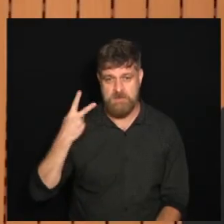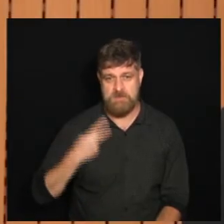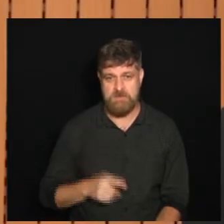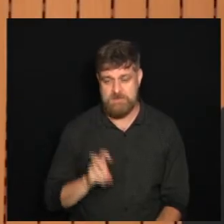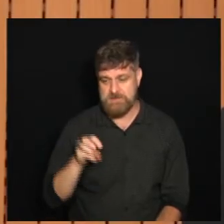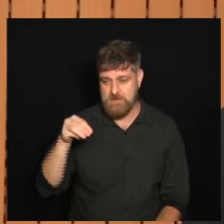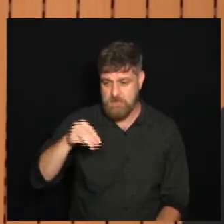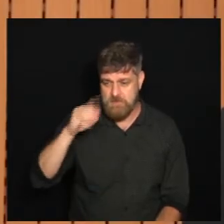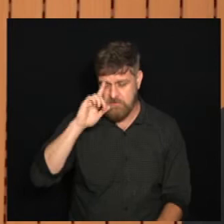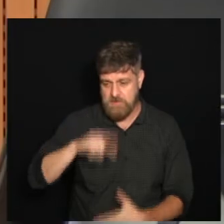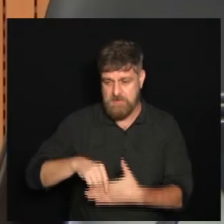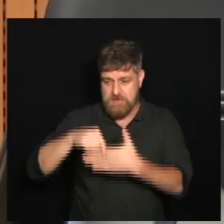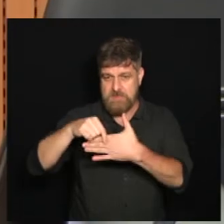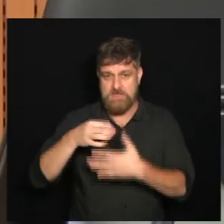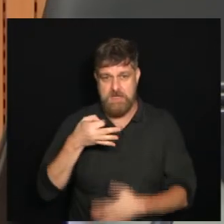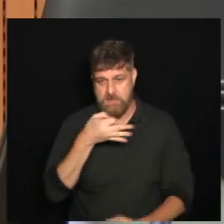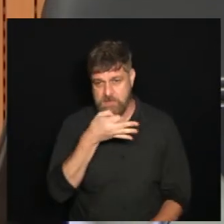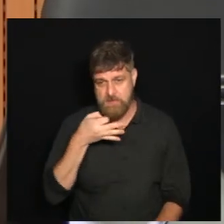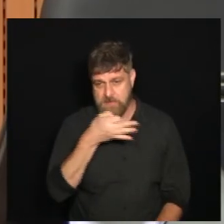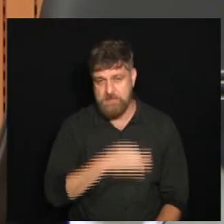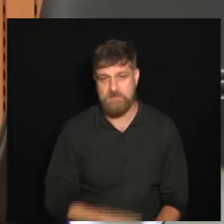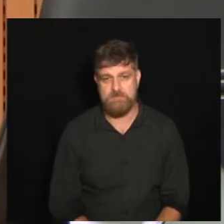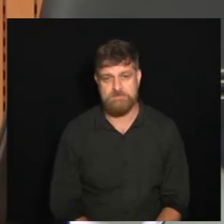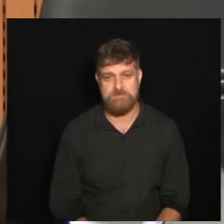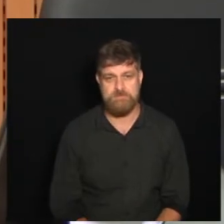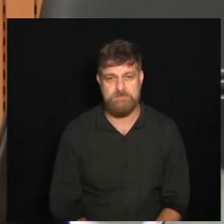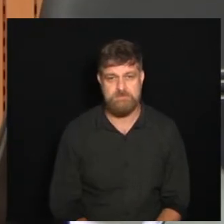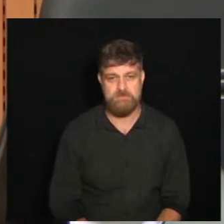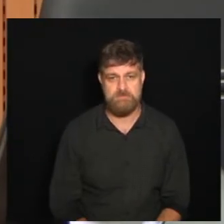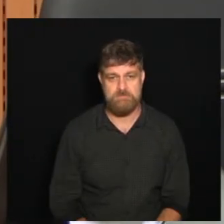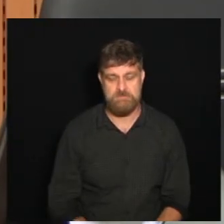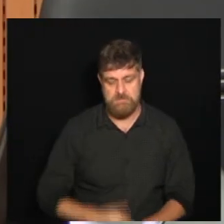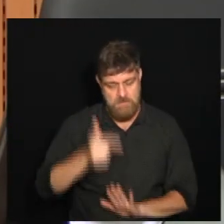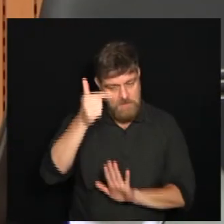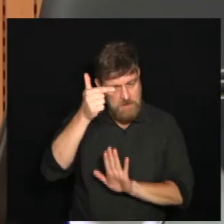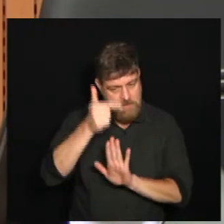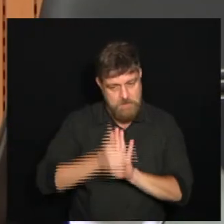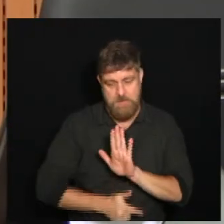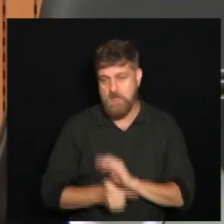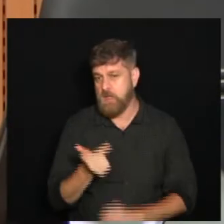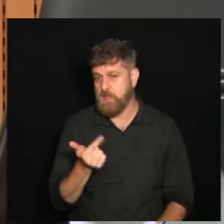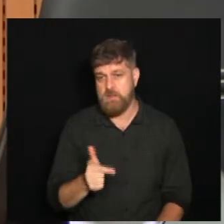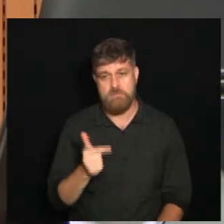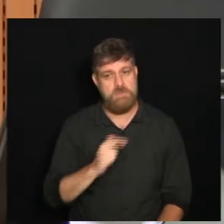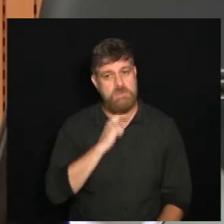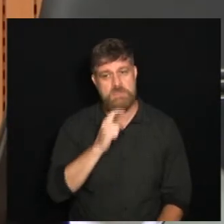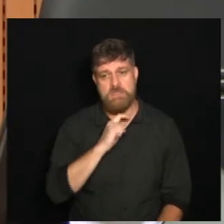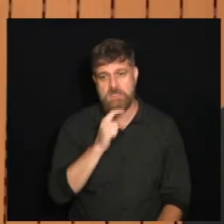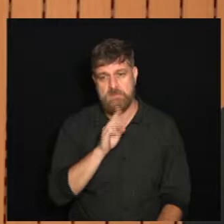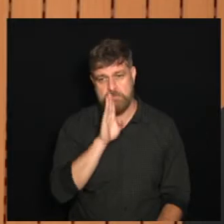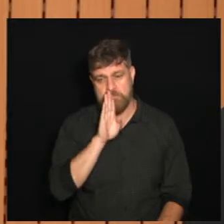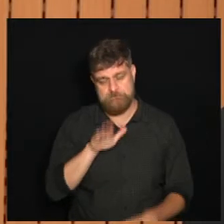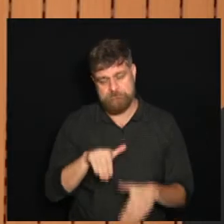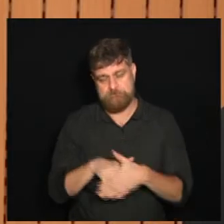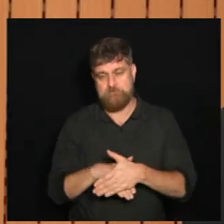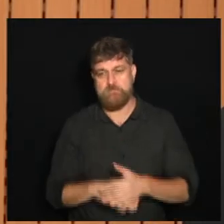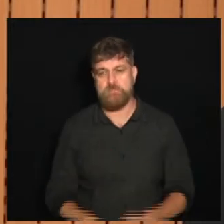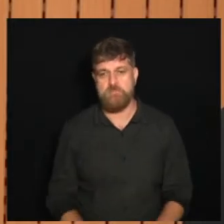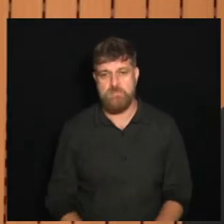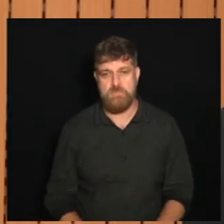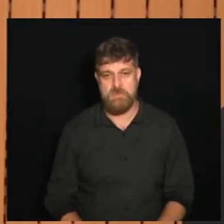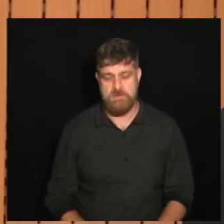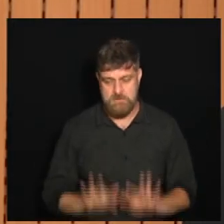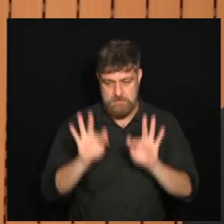ou tempo de liderança. Senhor presidente, Marcos Bernardelli, não há vereadores inscritos. Não havendo vereadores inscritos,